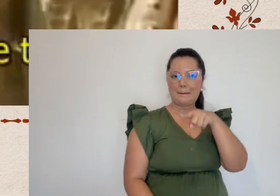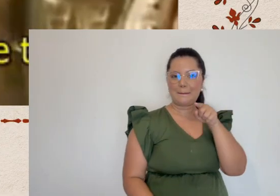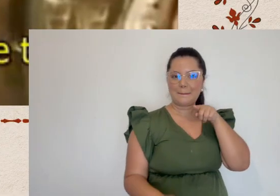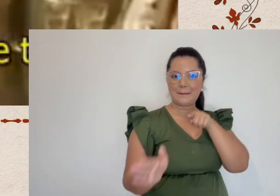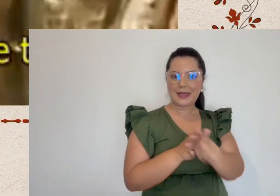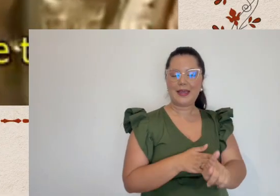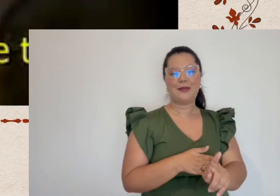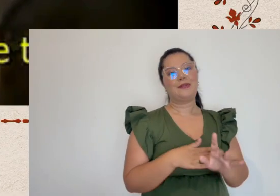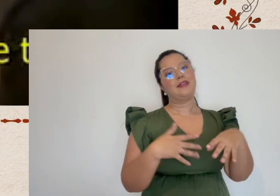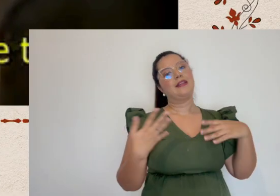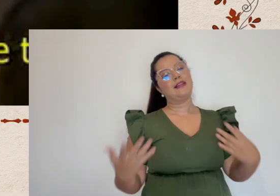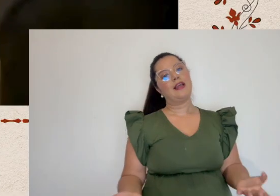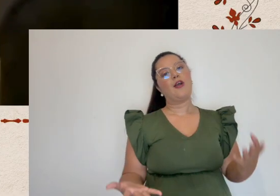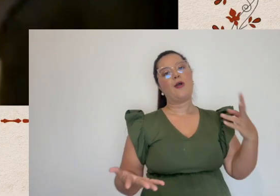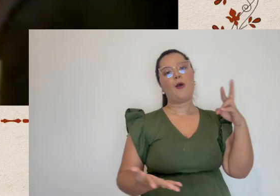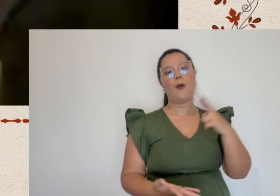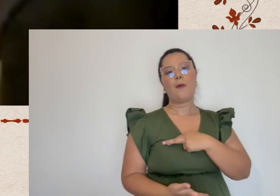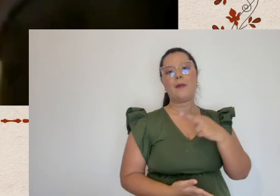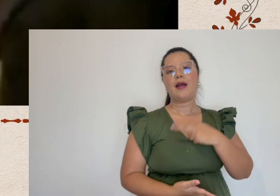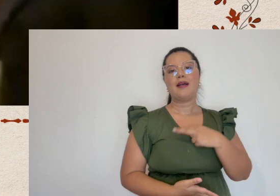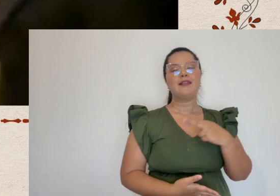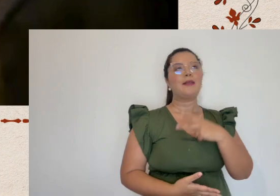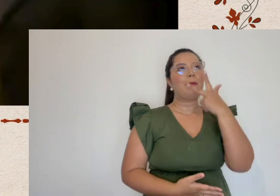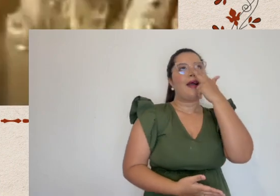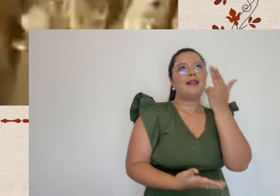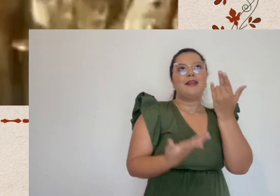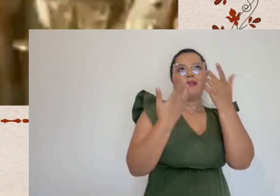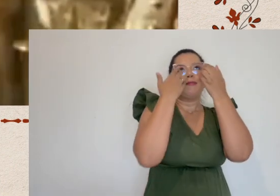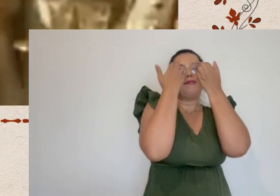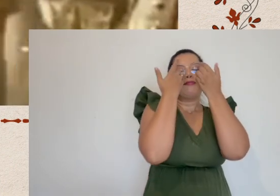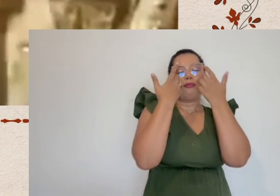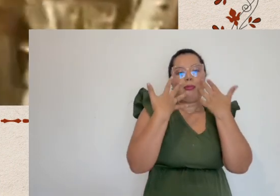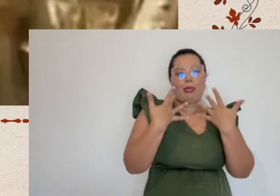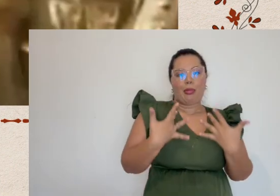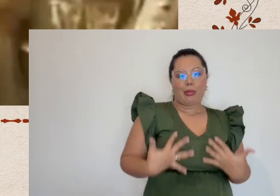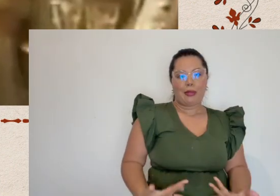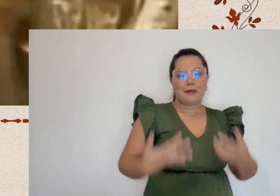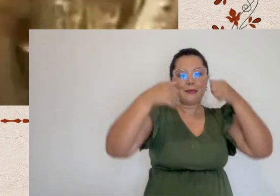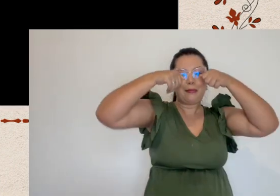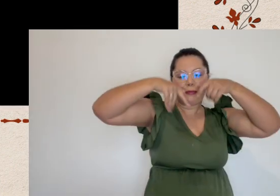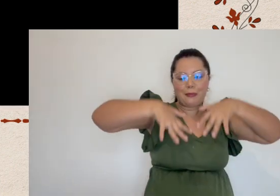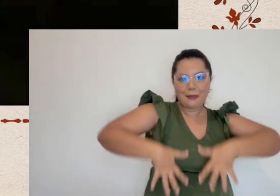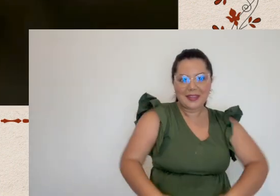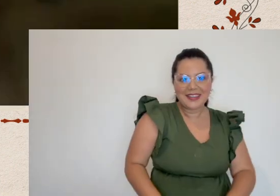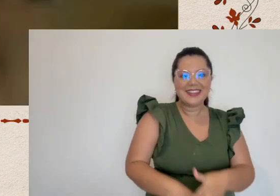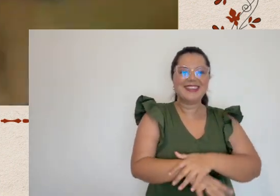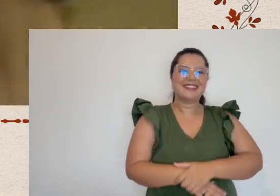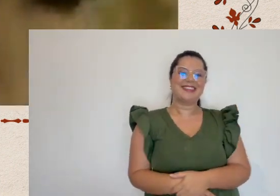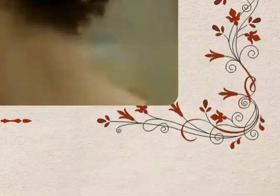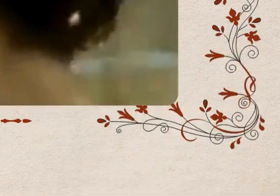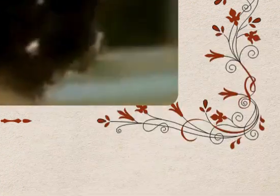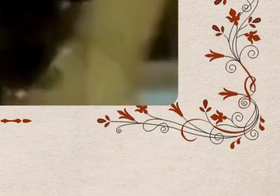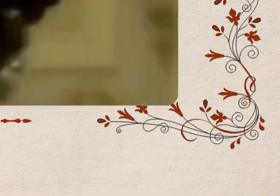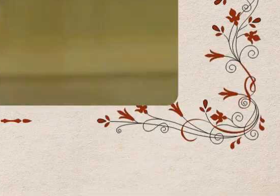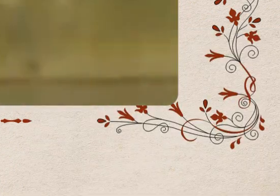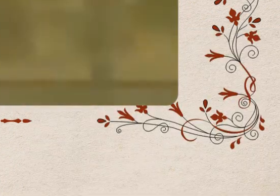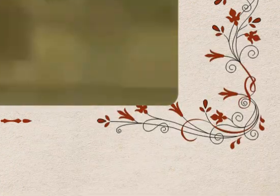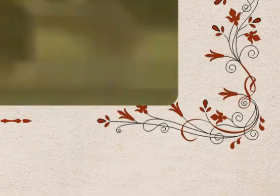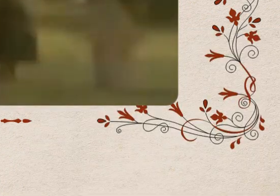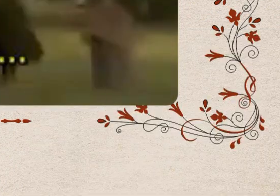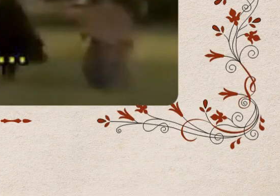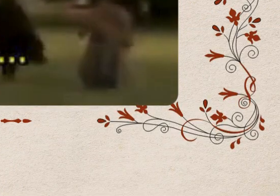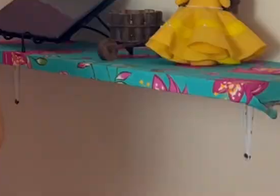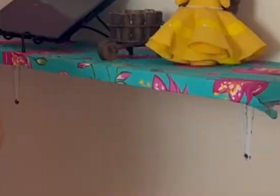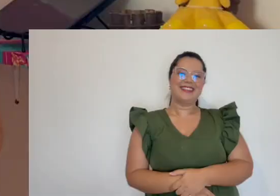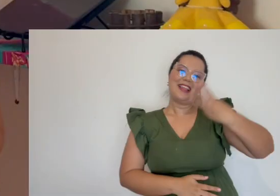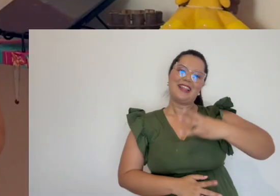possa vencer. Então, é aquele romance que vai pegar no nosso coração de um jeito que, sério, muitas lágrimas